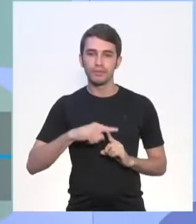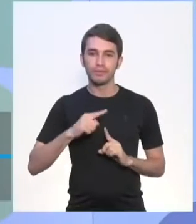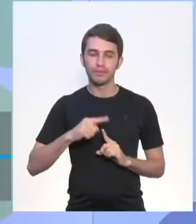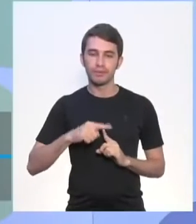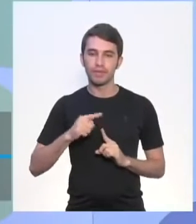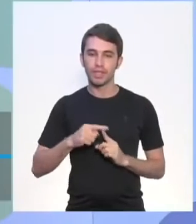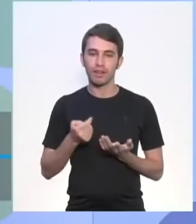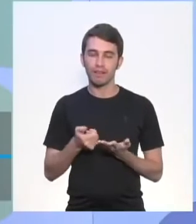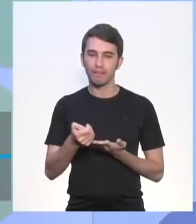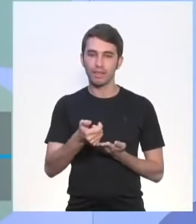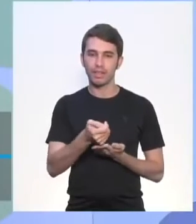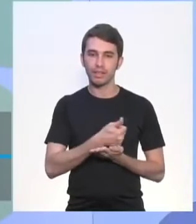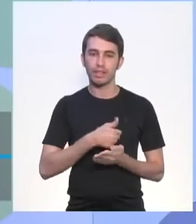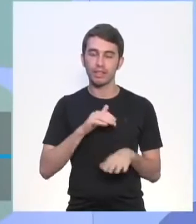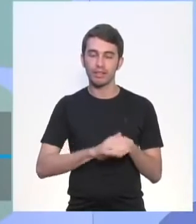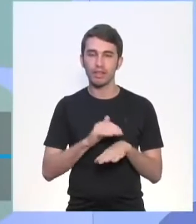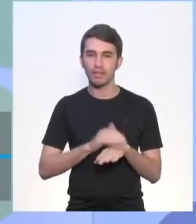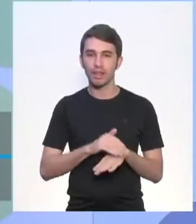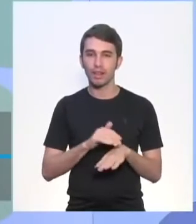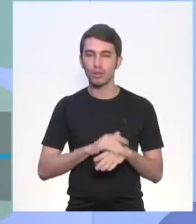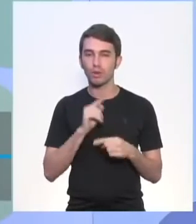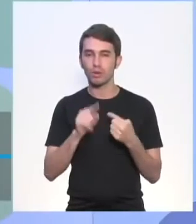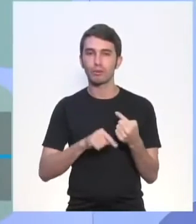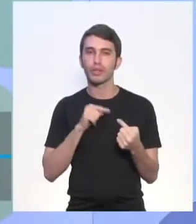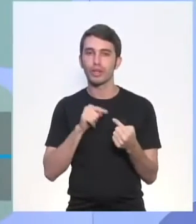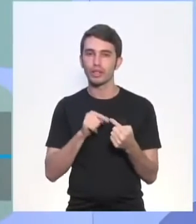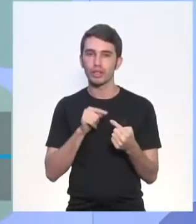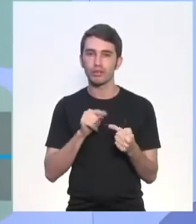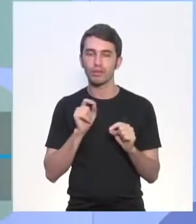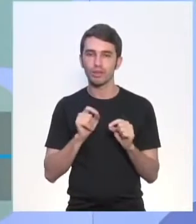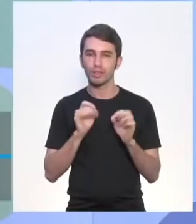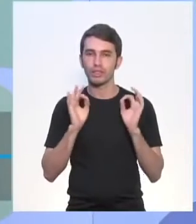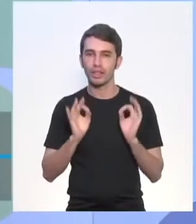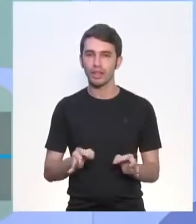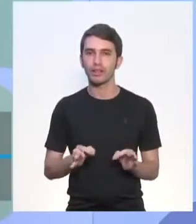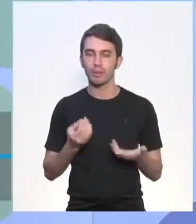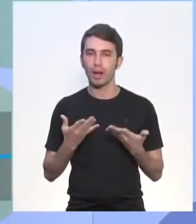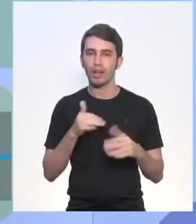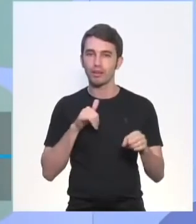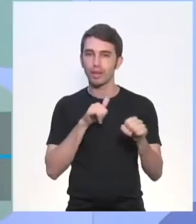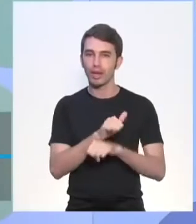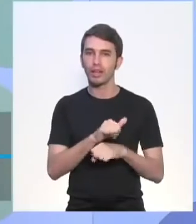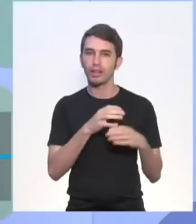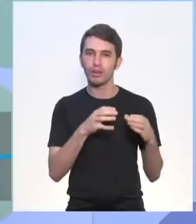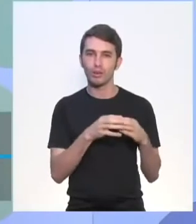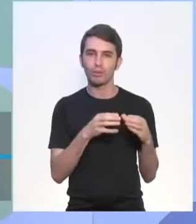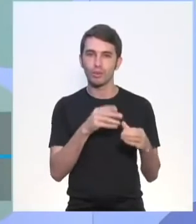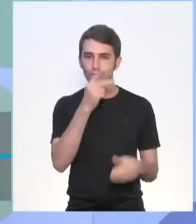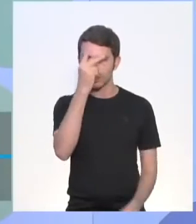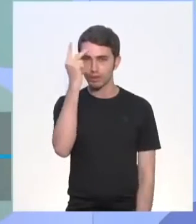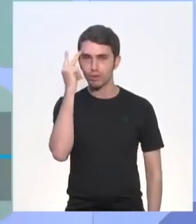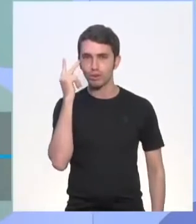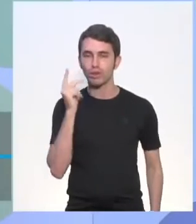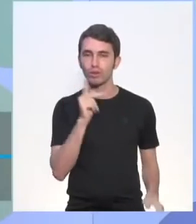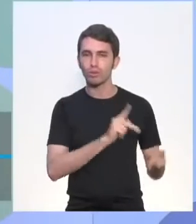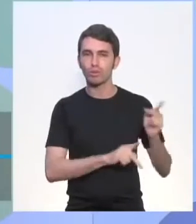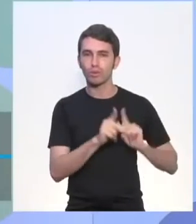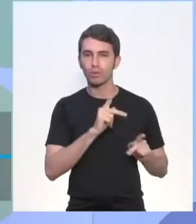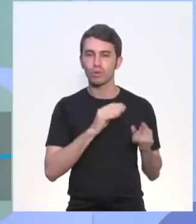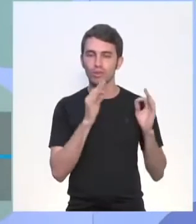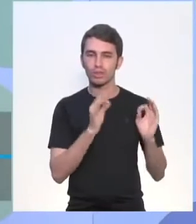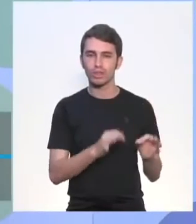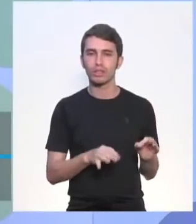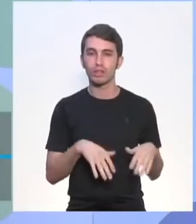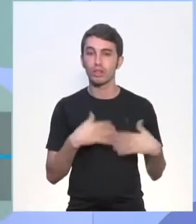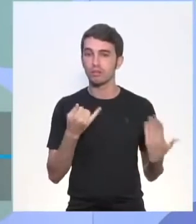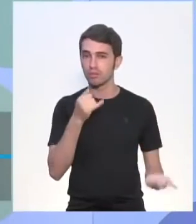feitos exatamente com a intenção definida para enganar um grupo de pessoas ou um público definido. Então,